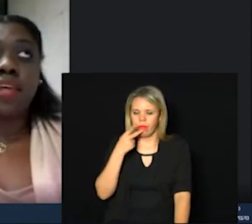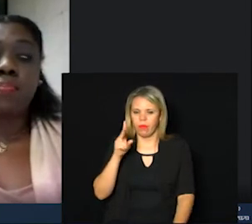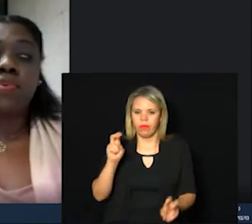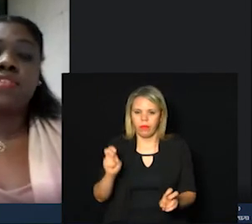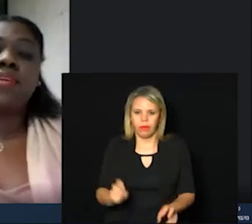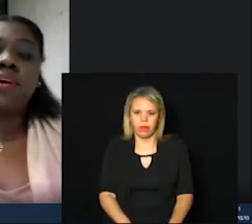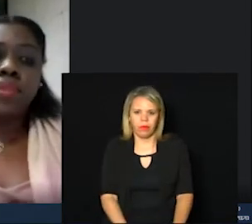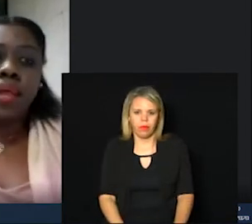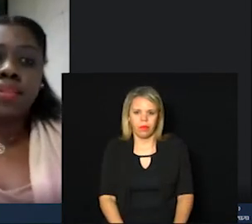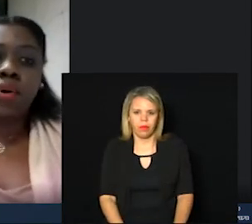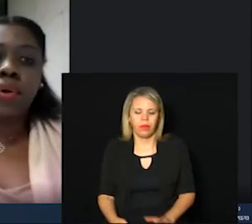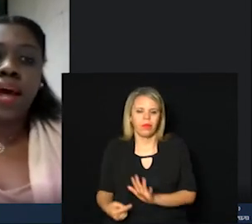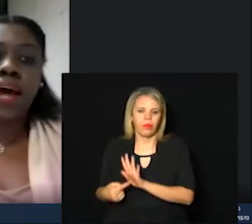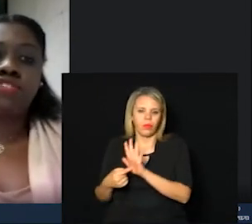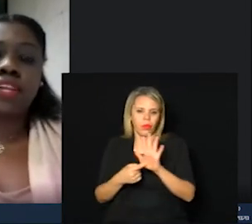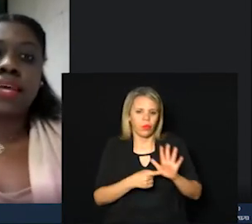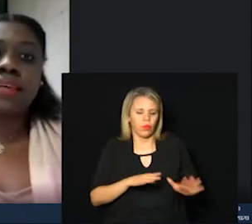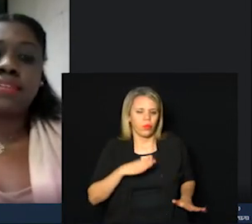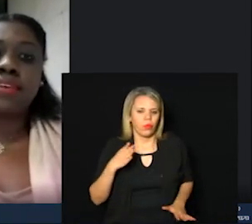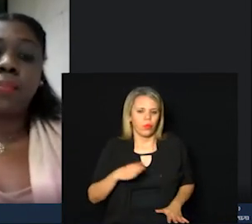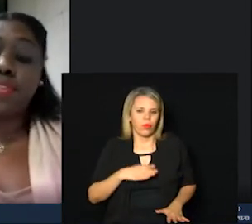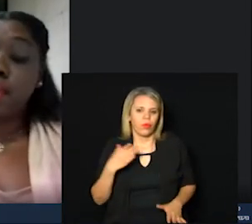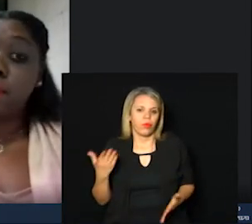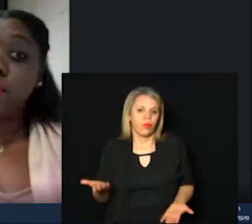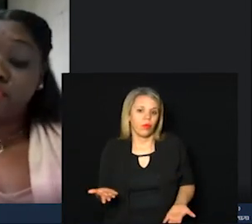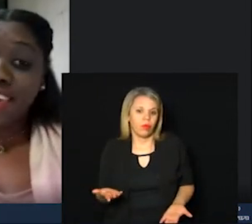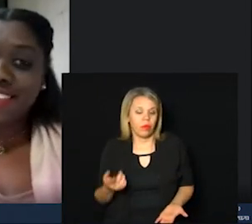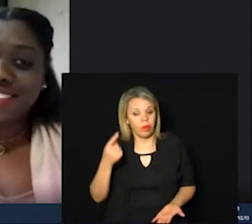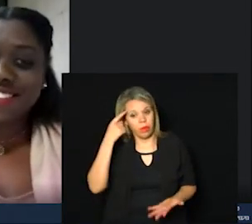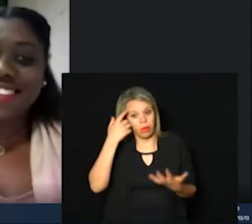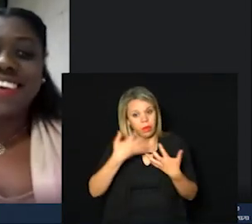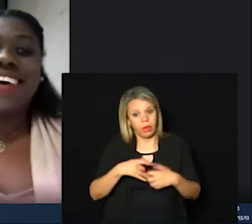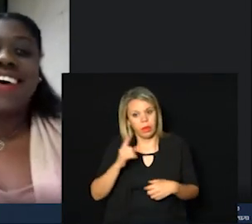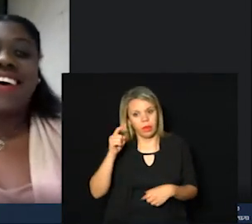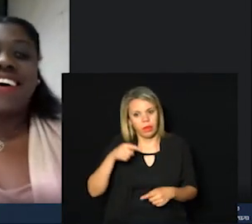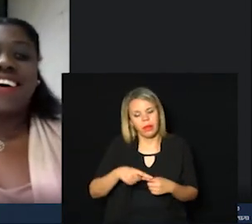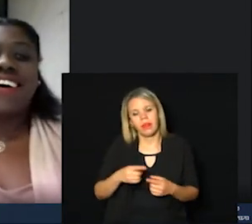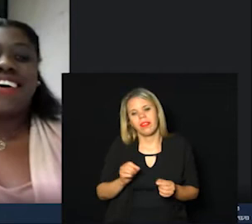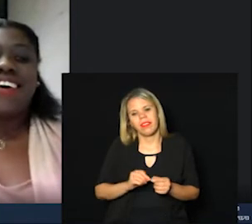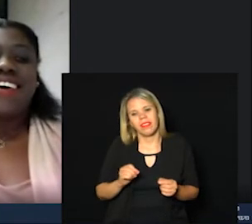da exposição e da coragem, né? Assim, eu pensei 1000 vezes